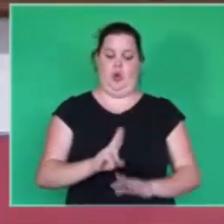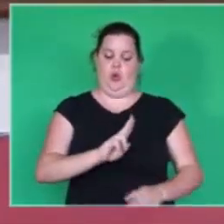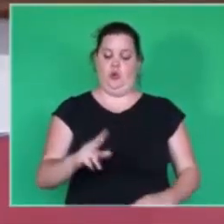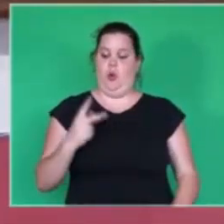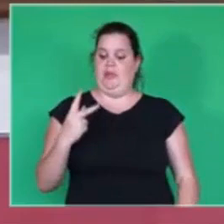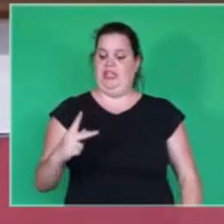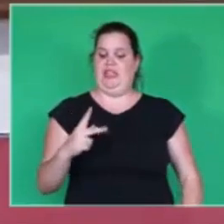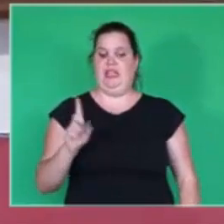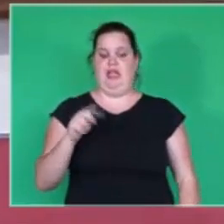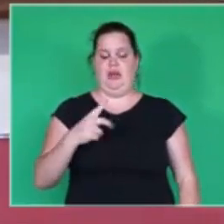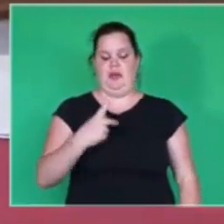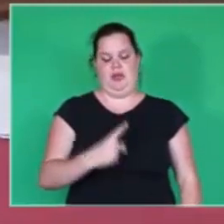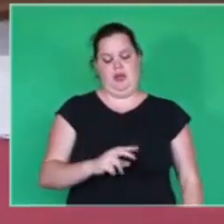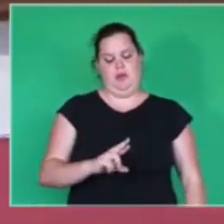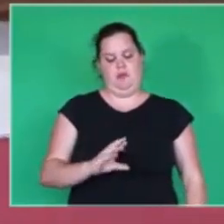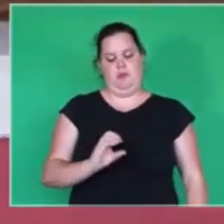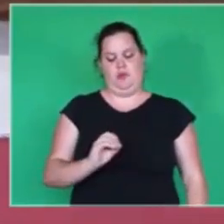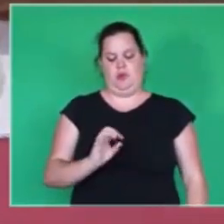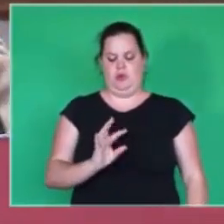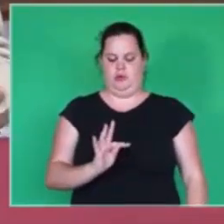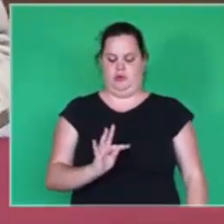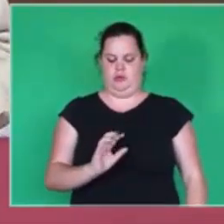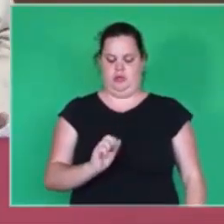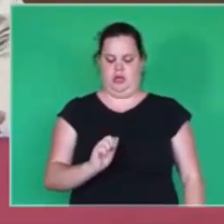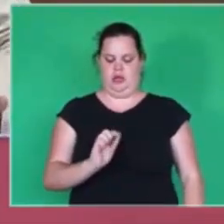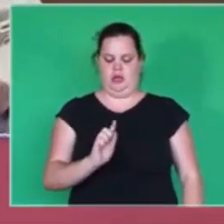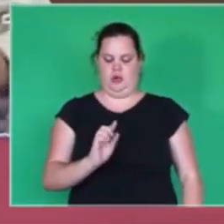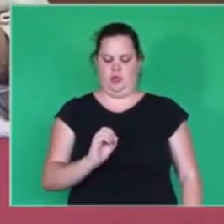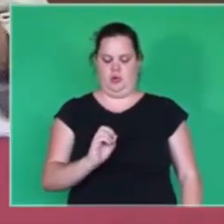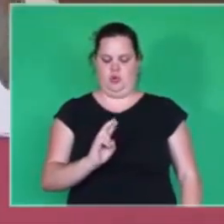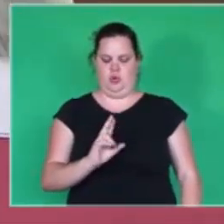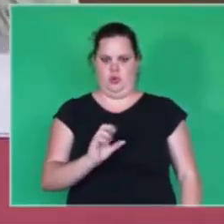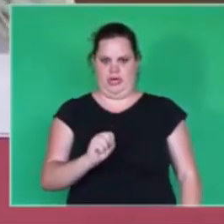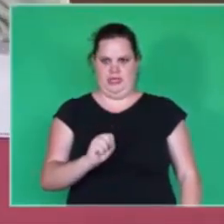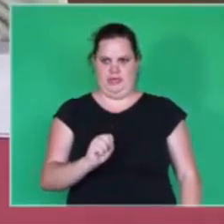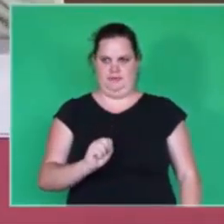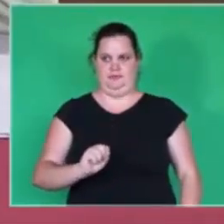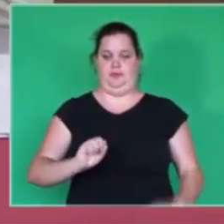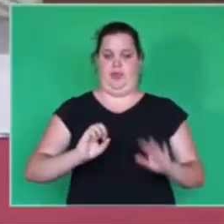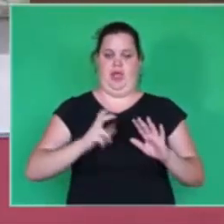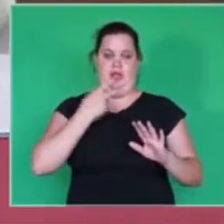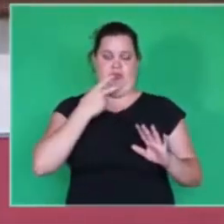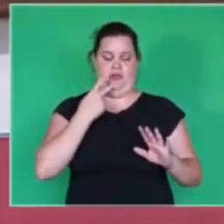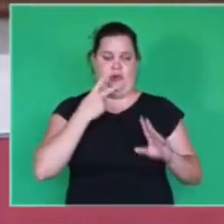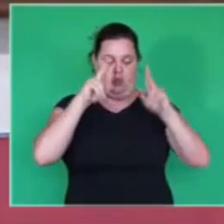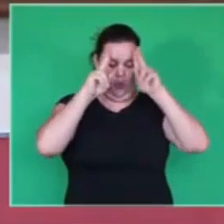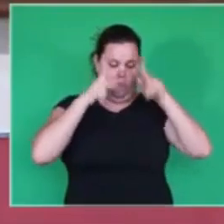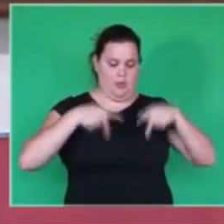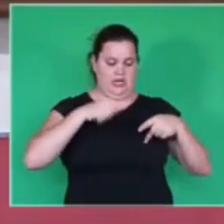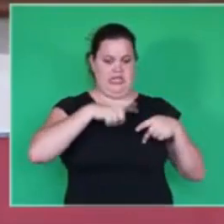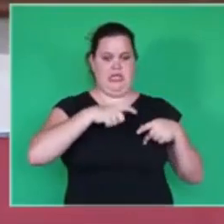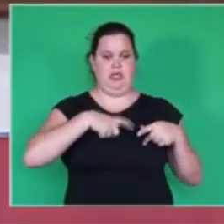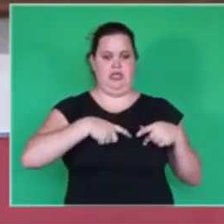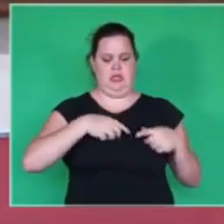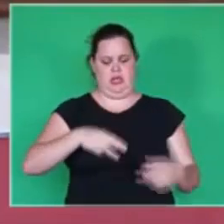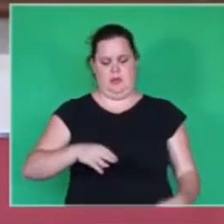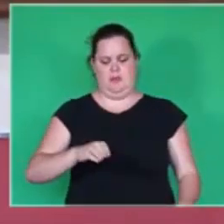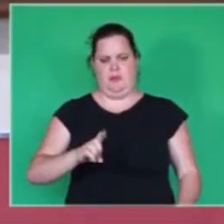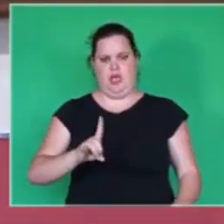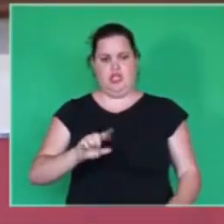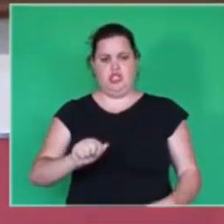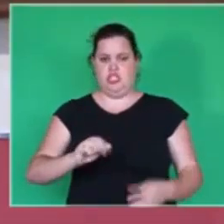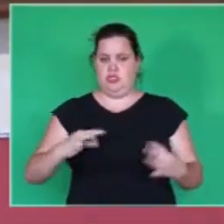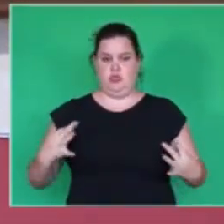o homem é que era a medida de todas as coisas. Nesse caso, nós vamos ver o